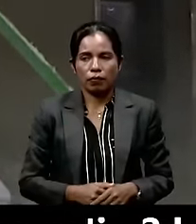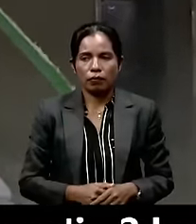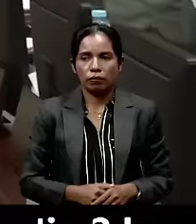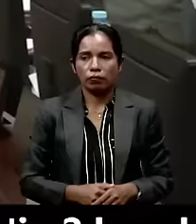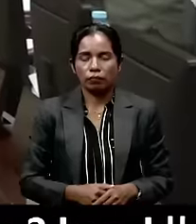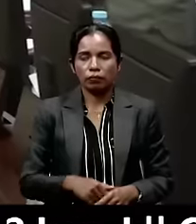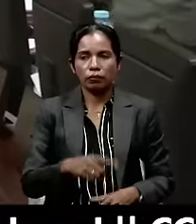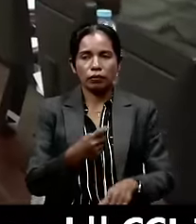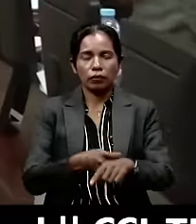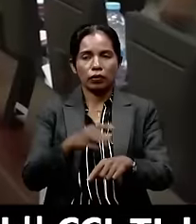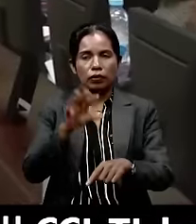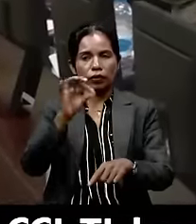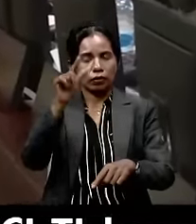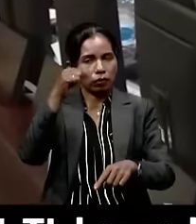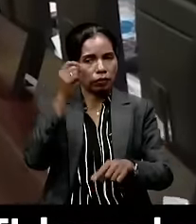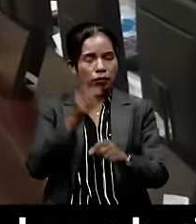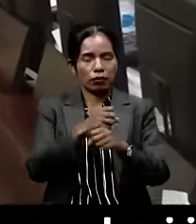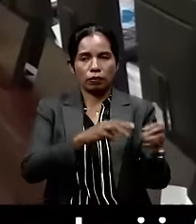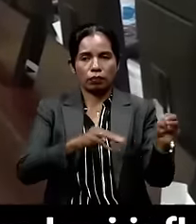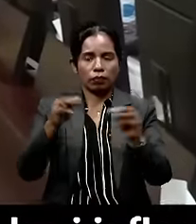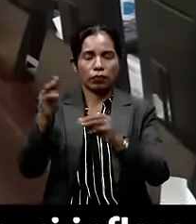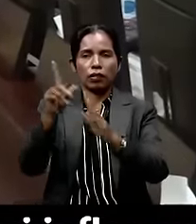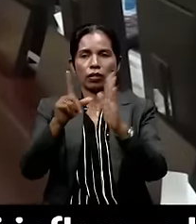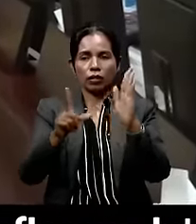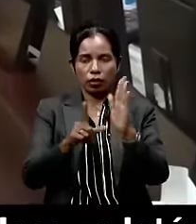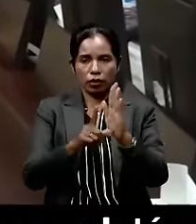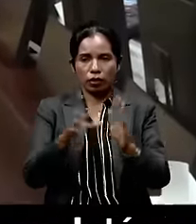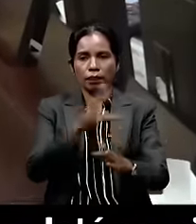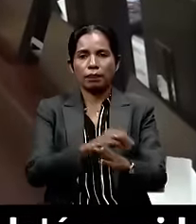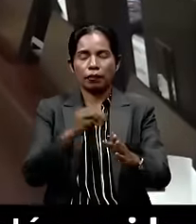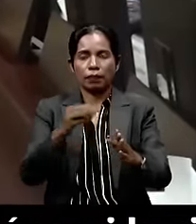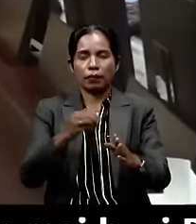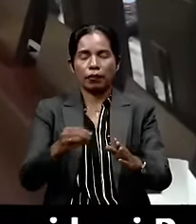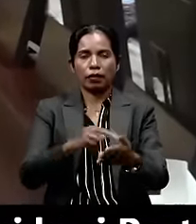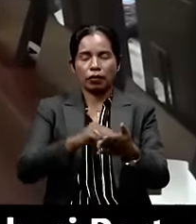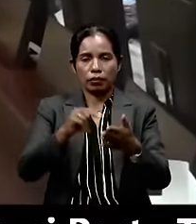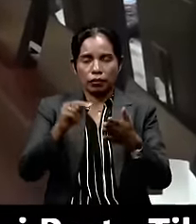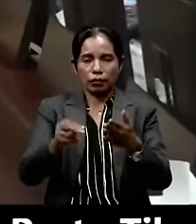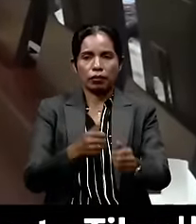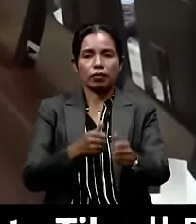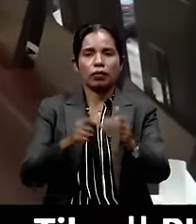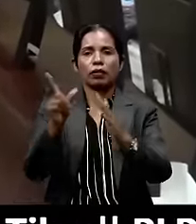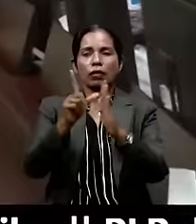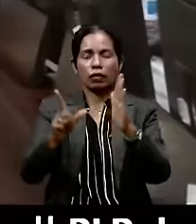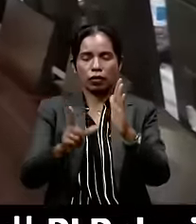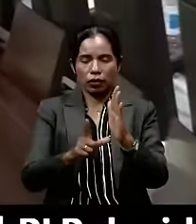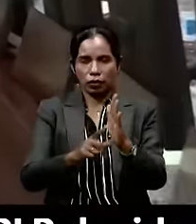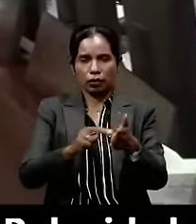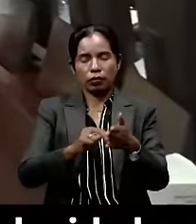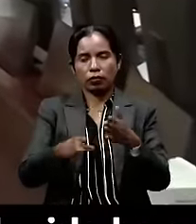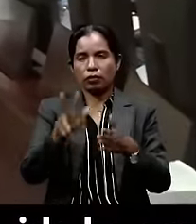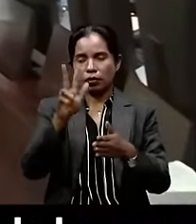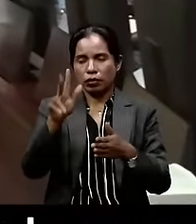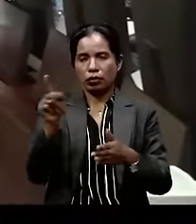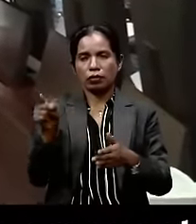E a tempo nono governo hal alteração lei ne o de cria fale lei número baseia decreto-lei número tolo